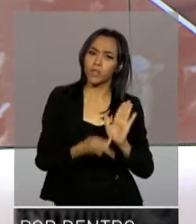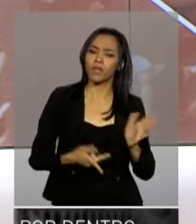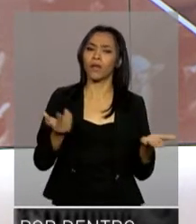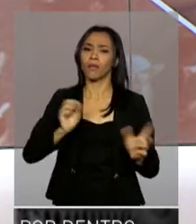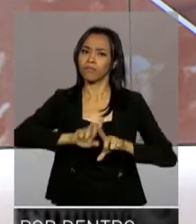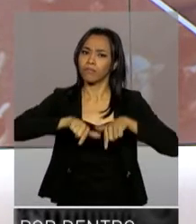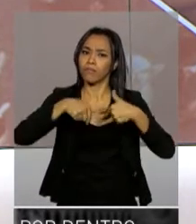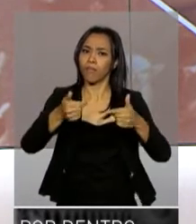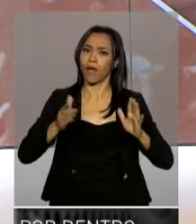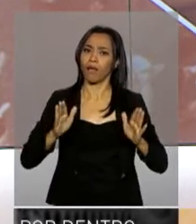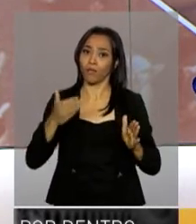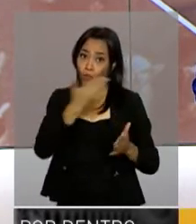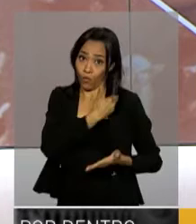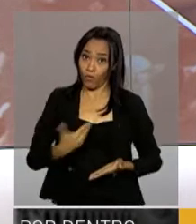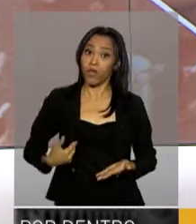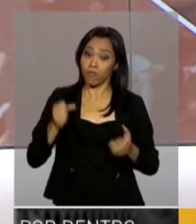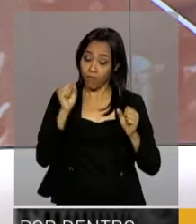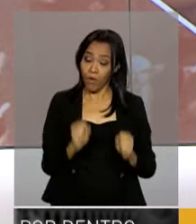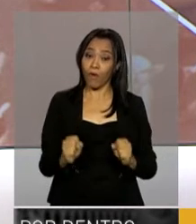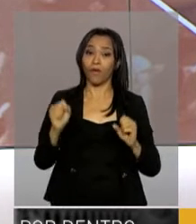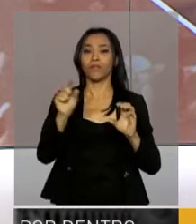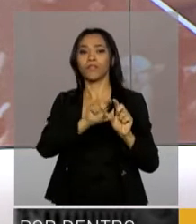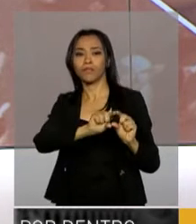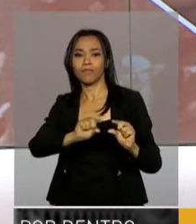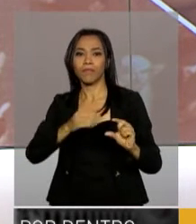ou ações do governo, escreva para